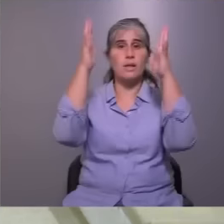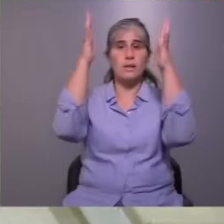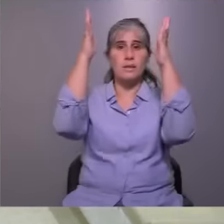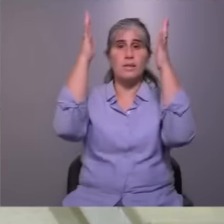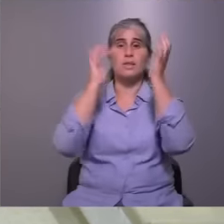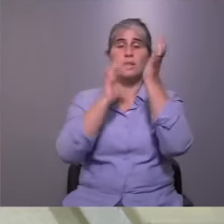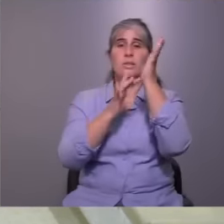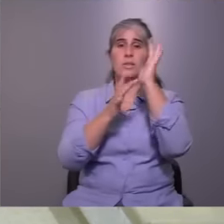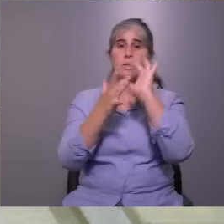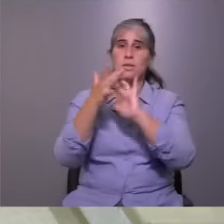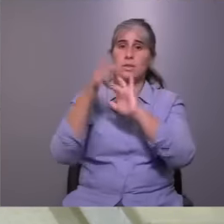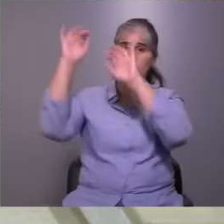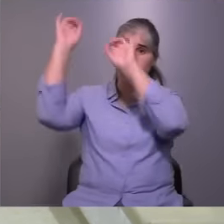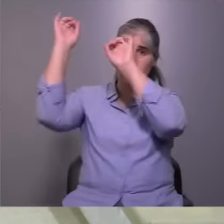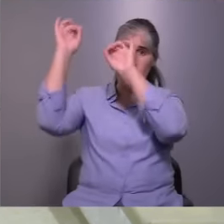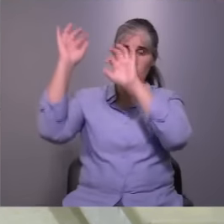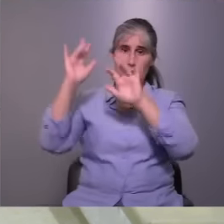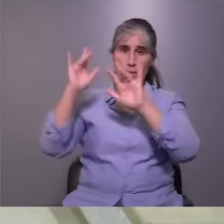Amen,